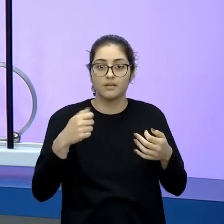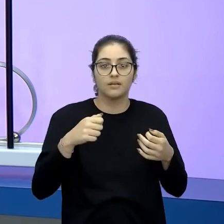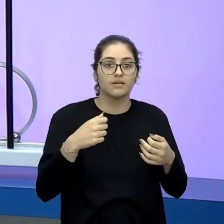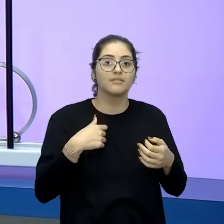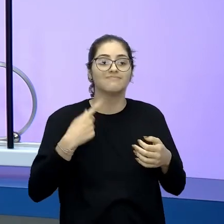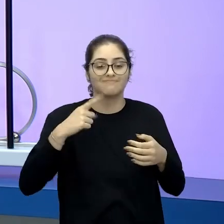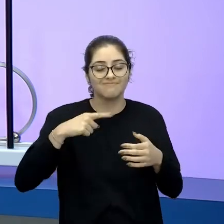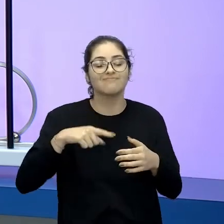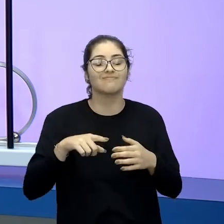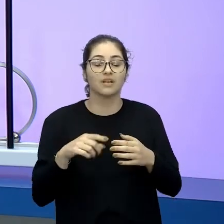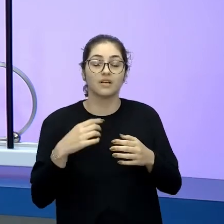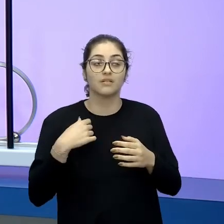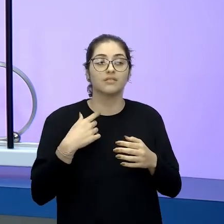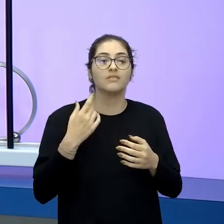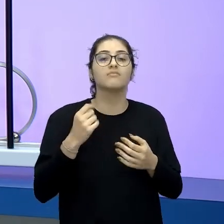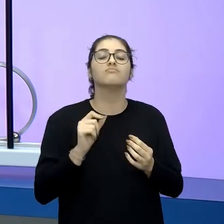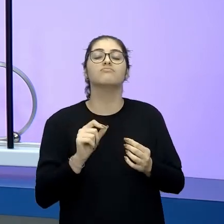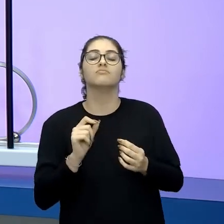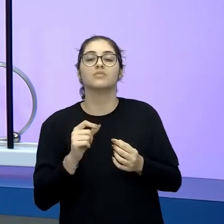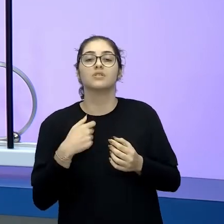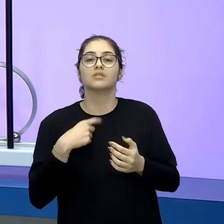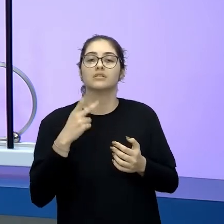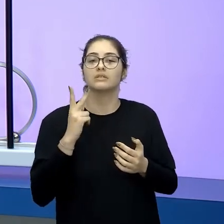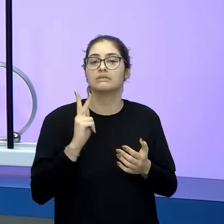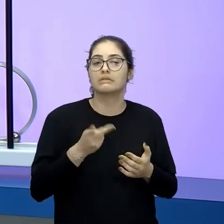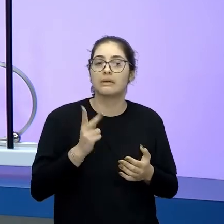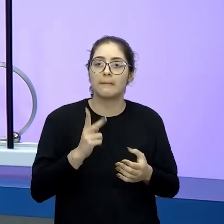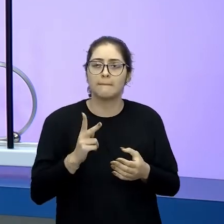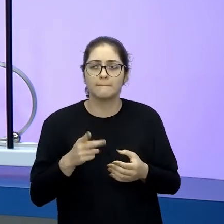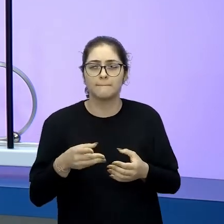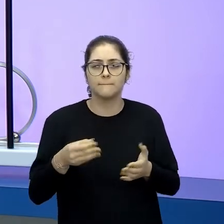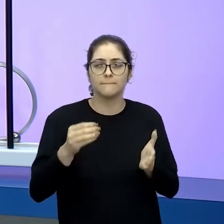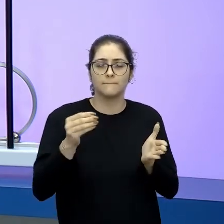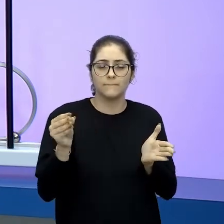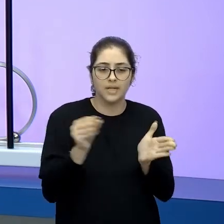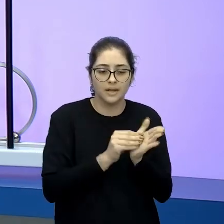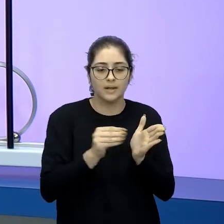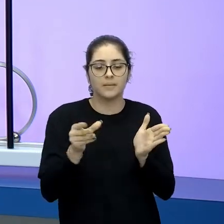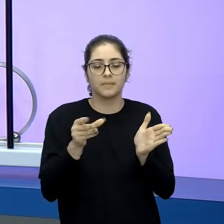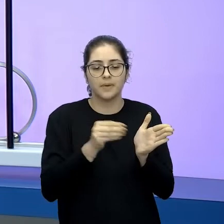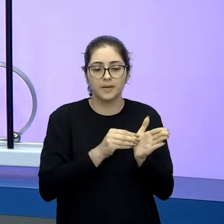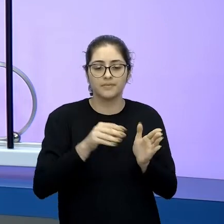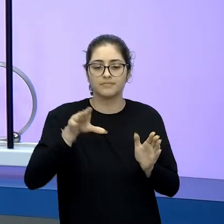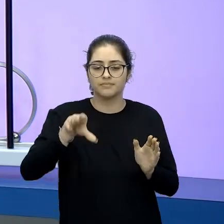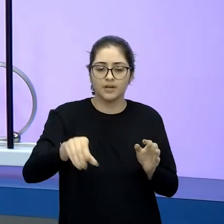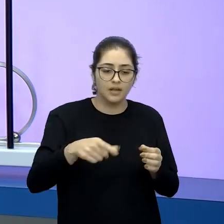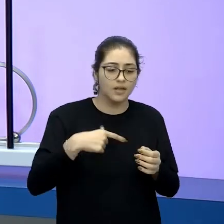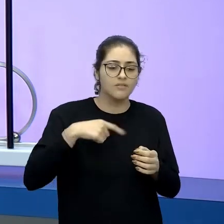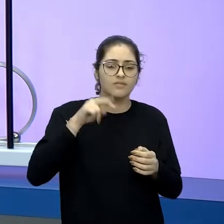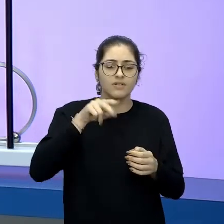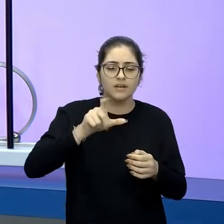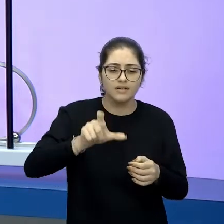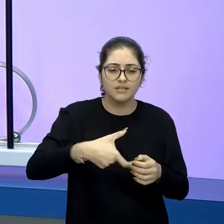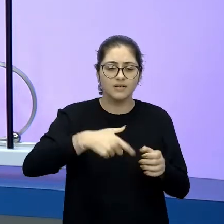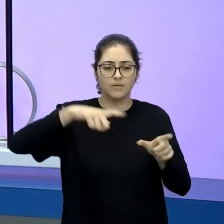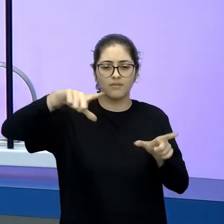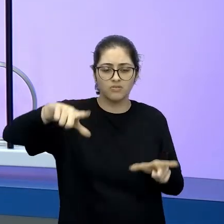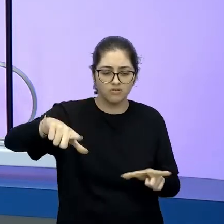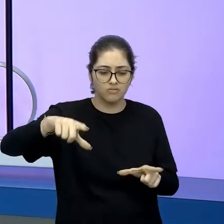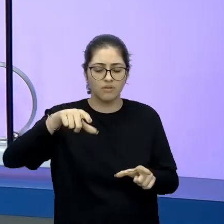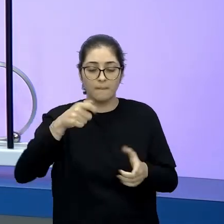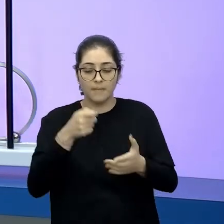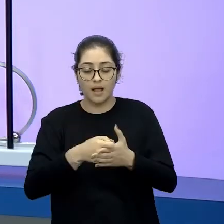mais. Então, o que eu costumo fazer? Eu sempre tento guardar esses comprovantes, eu tento olhar minha fatura do cartão de crédito, então eu